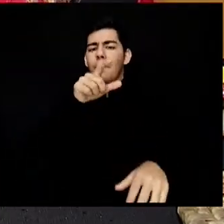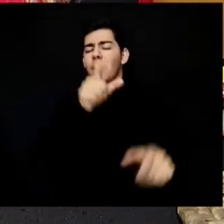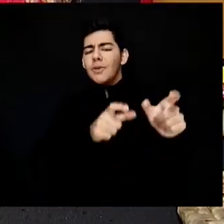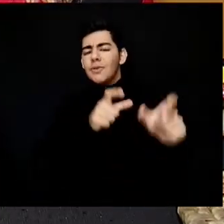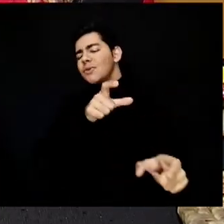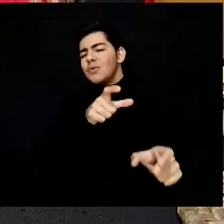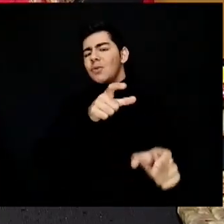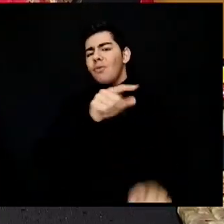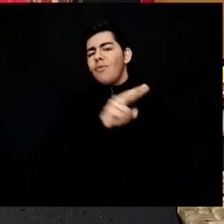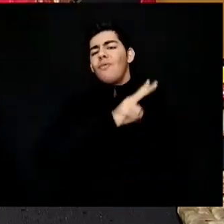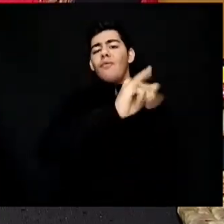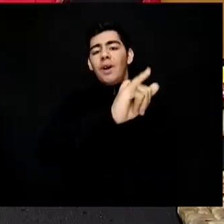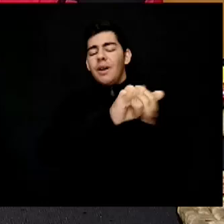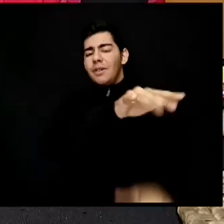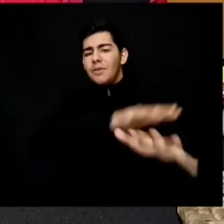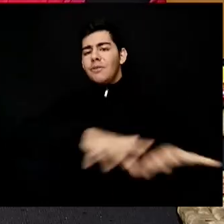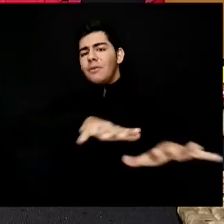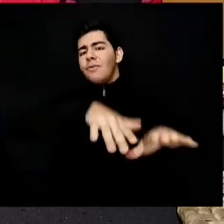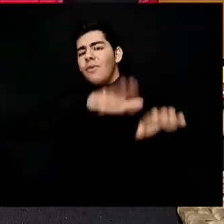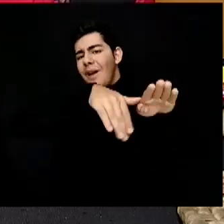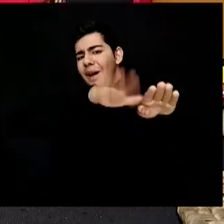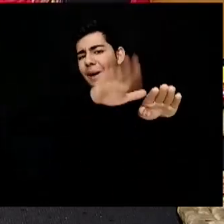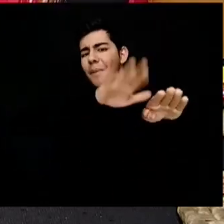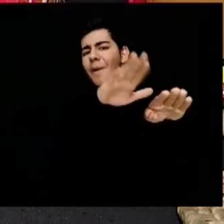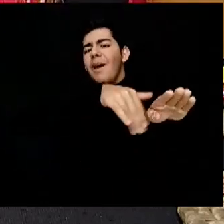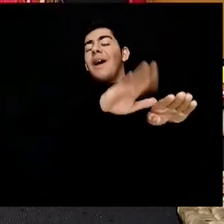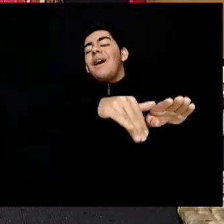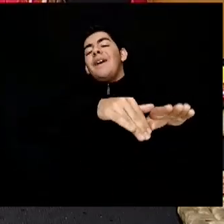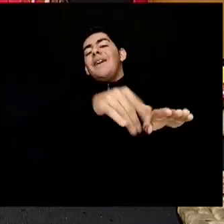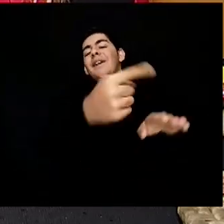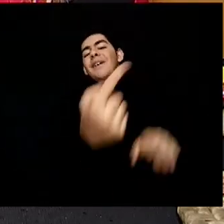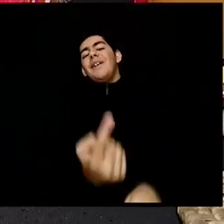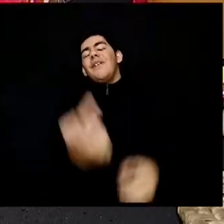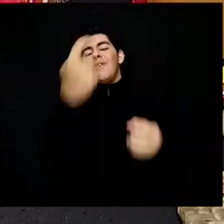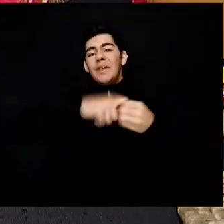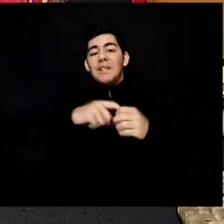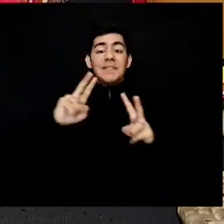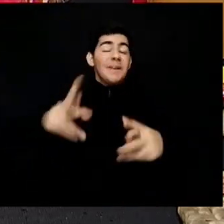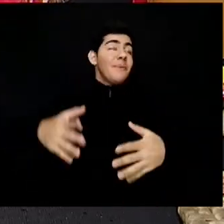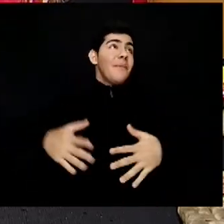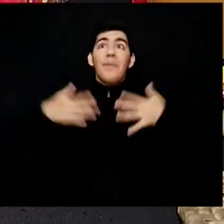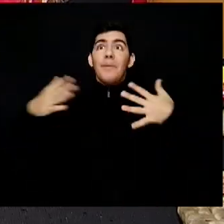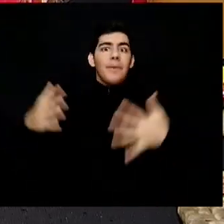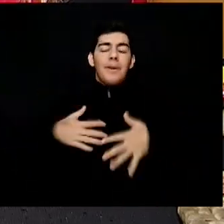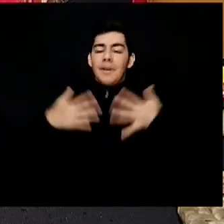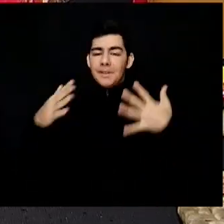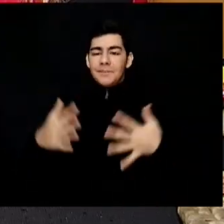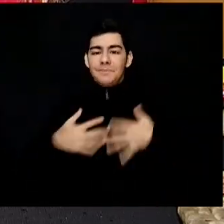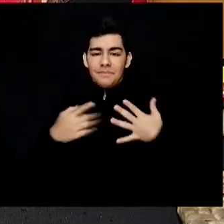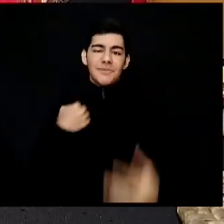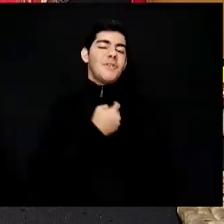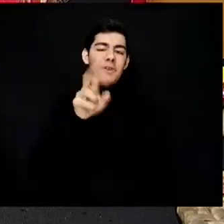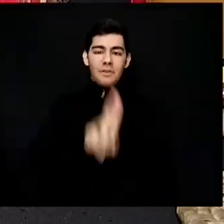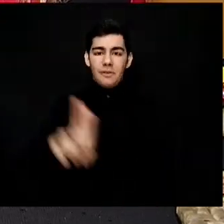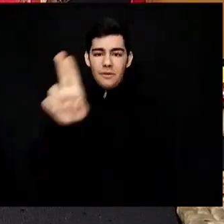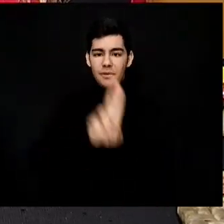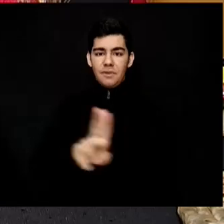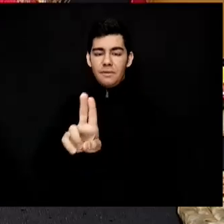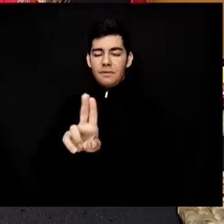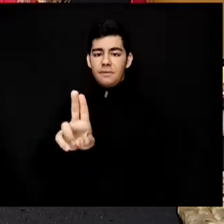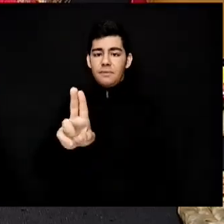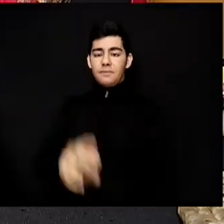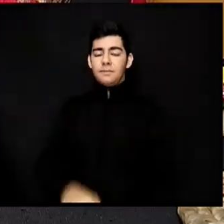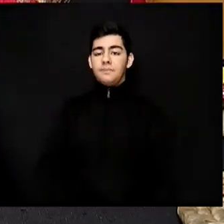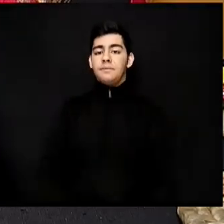o pessoal volta sempre muito animado, nós iremos utilizar um fio, que ele pode ser